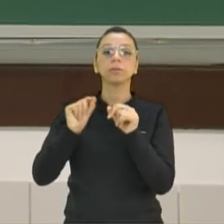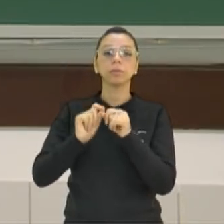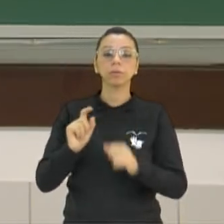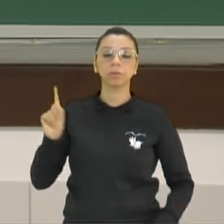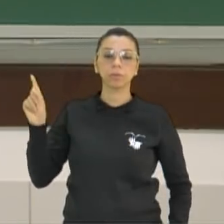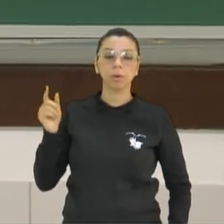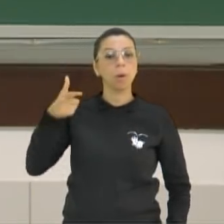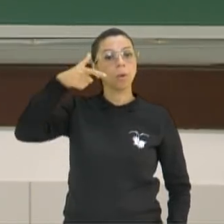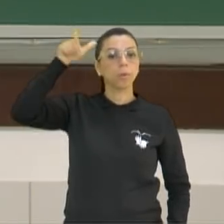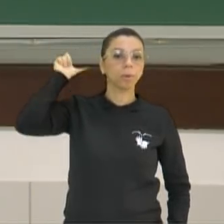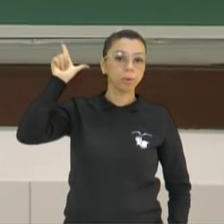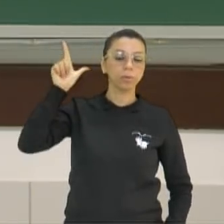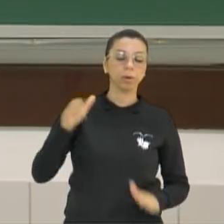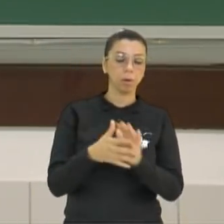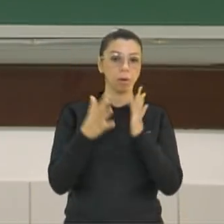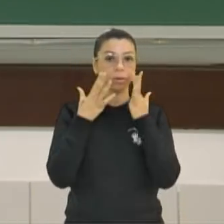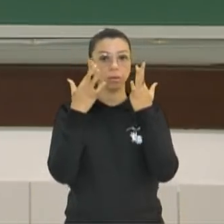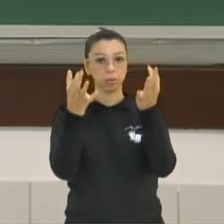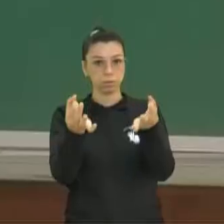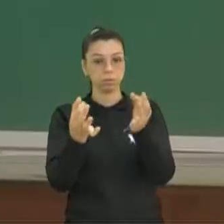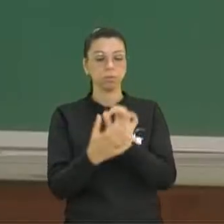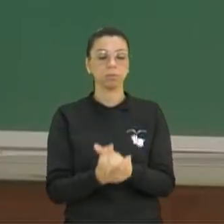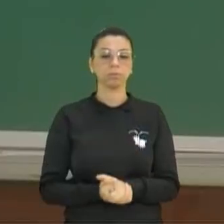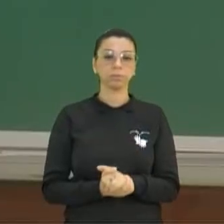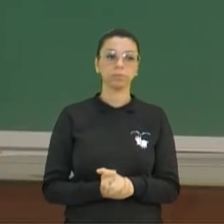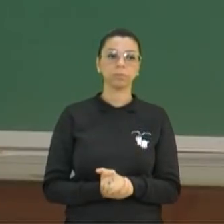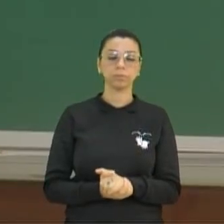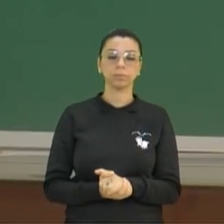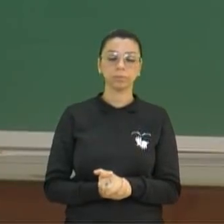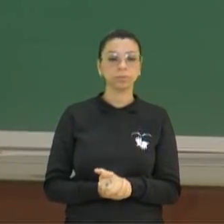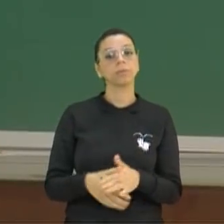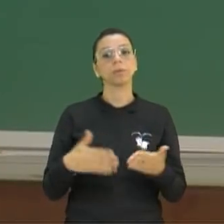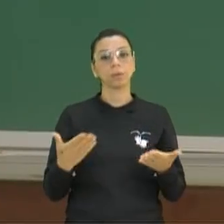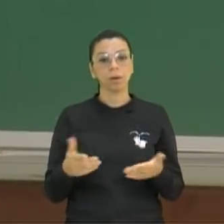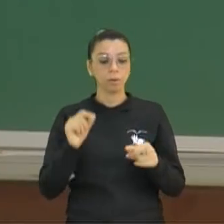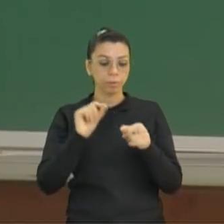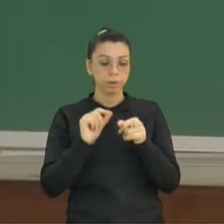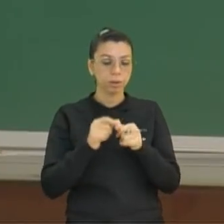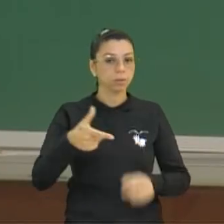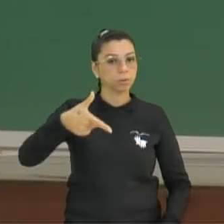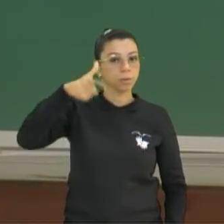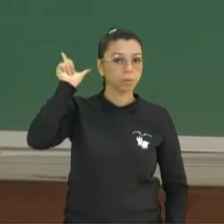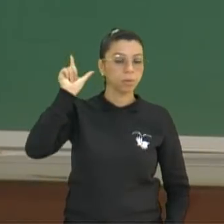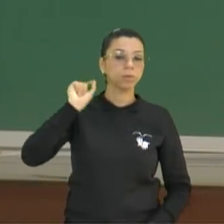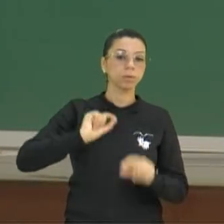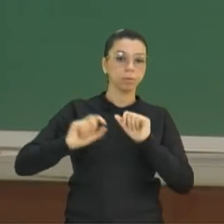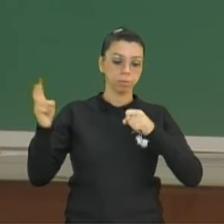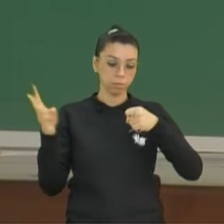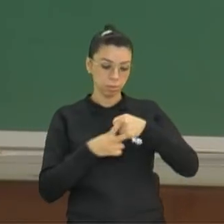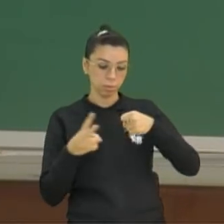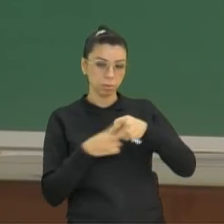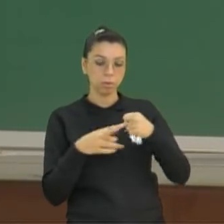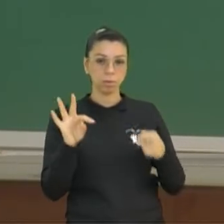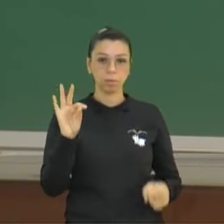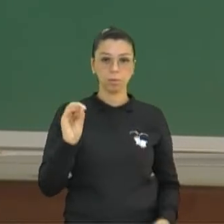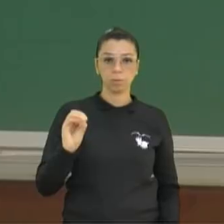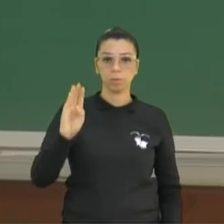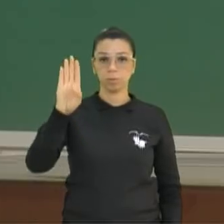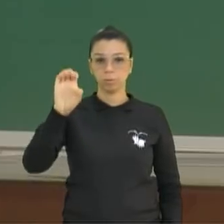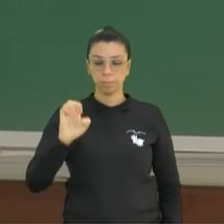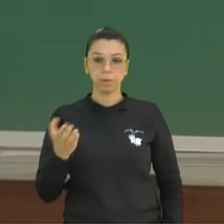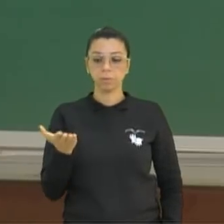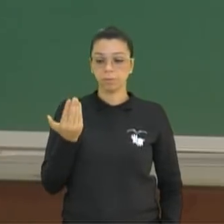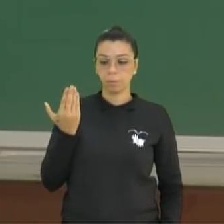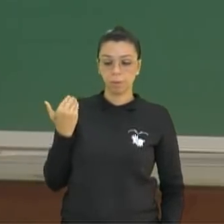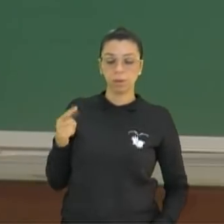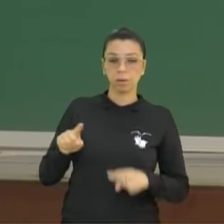fazendo ontem. Presta atenção. Como eles estavam fazendo ontem, eu tenho que usar verbo to be no passado e o próximo